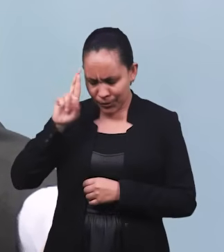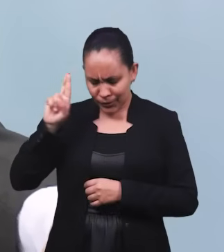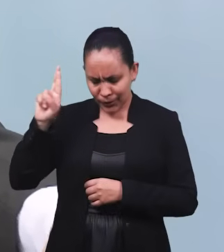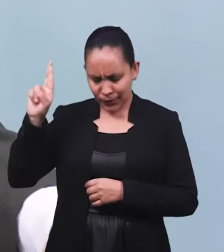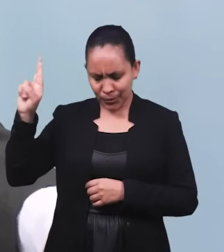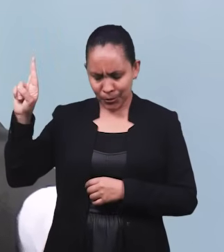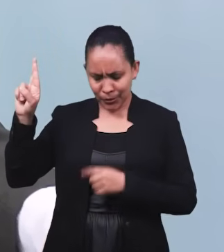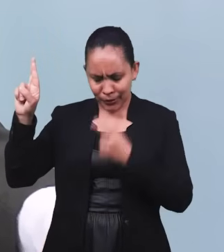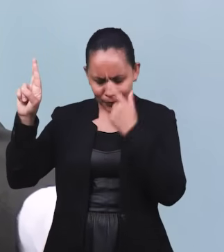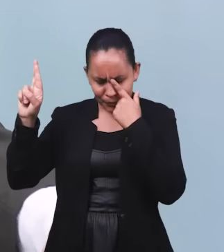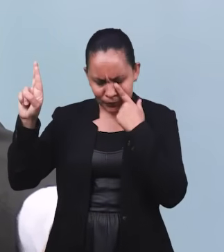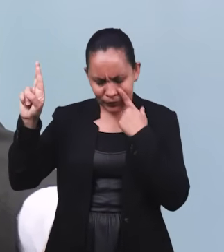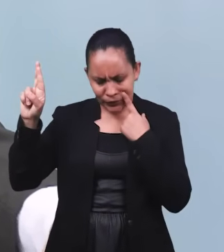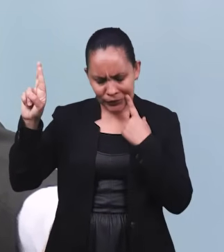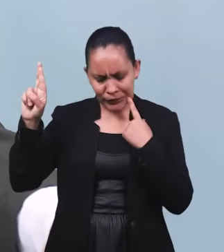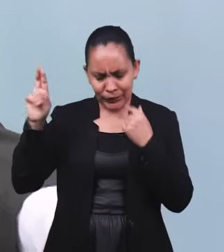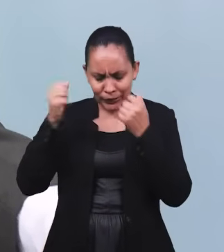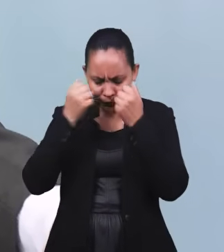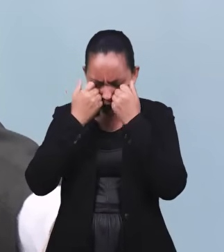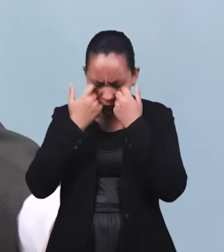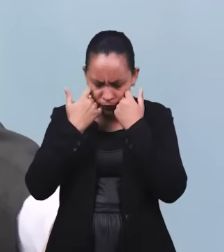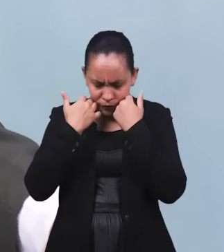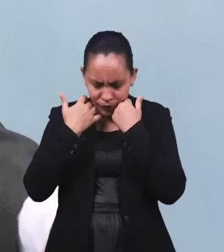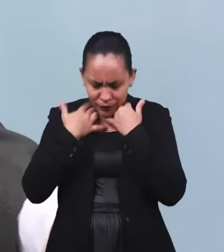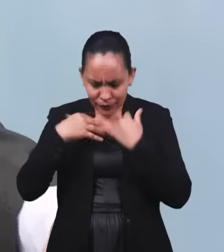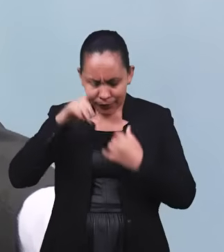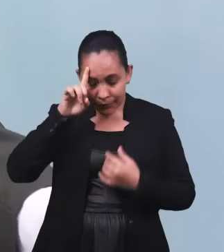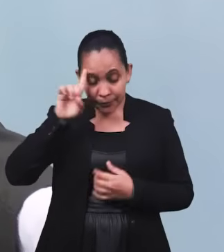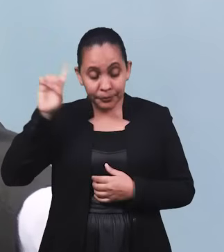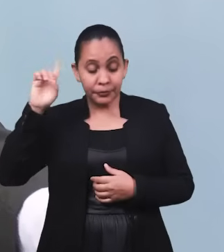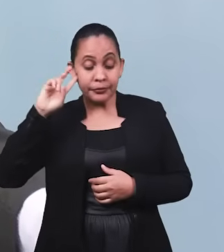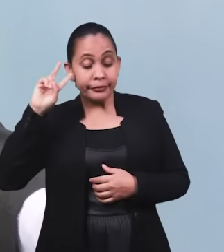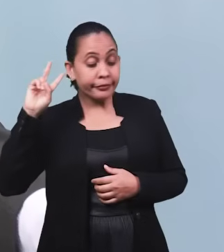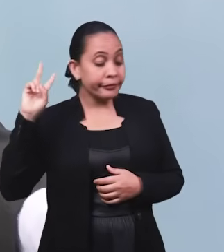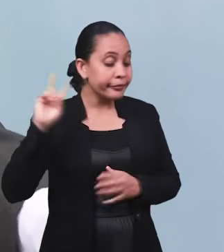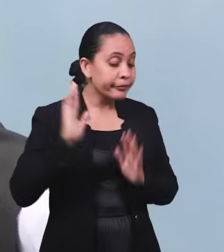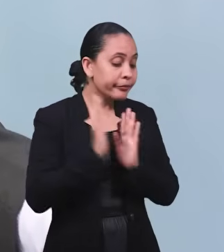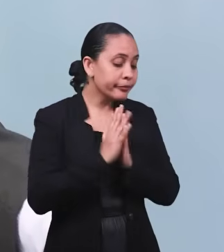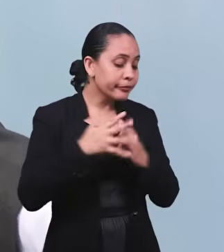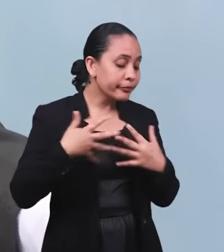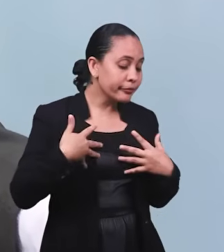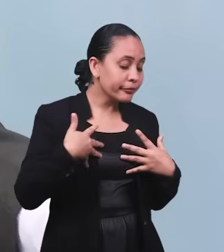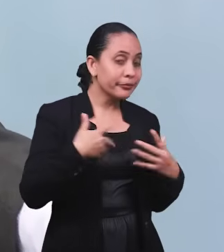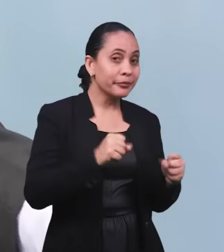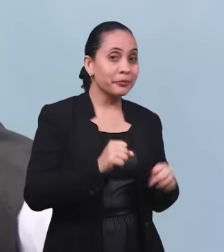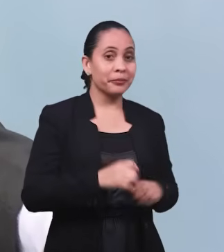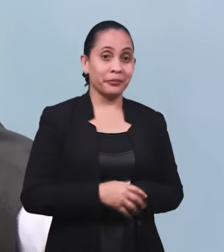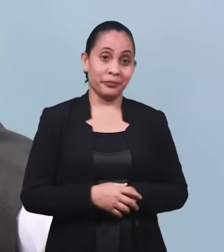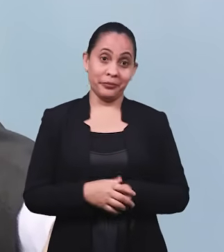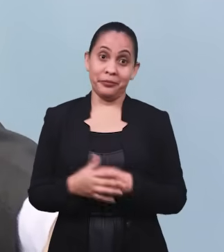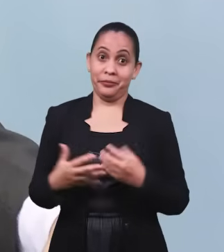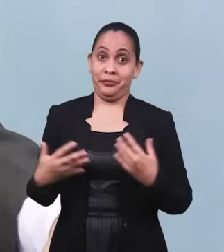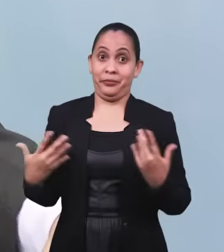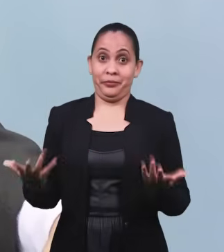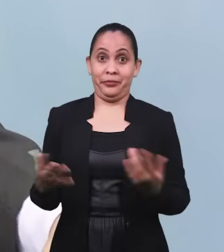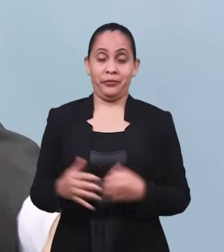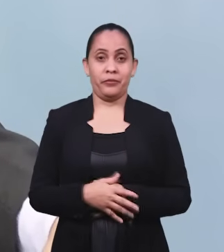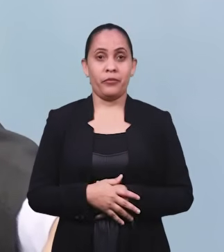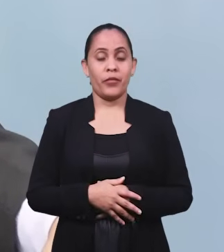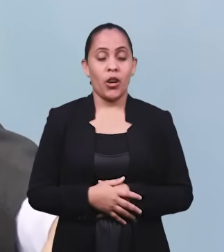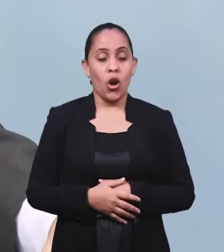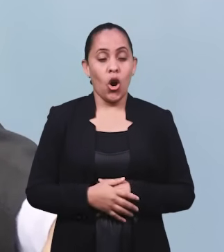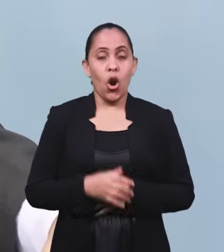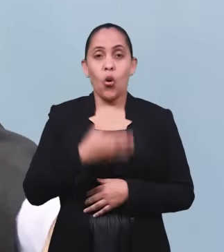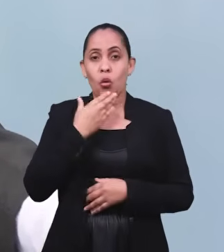nos fala que ele chora muitíssimo, e Deus ouviu a oração dele. O profeta não havia saído nem do palácio